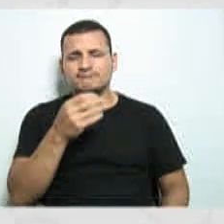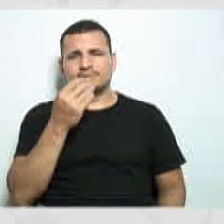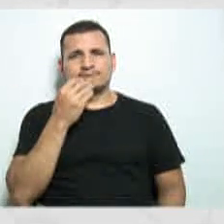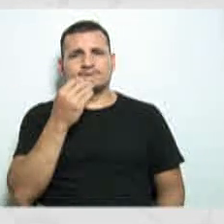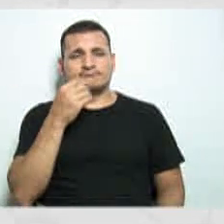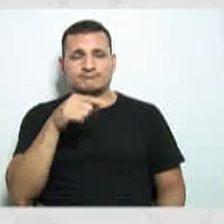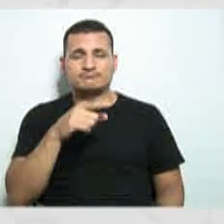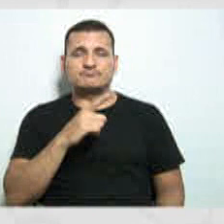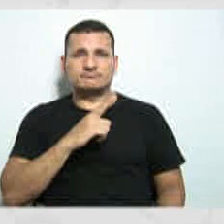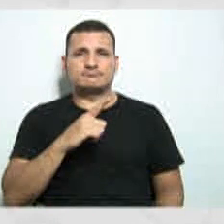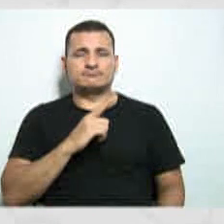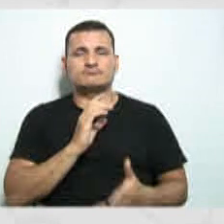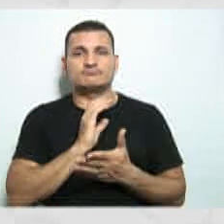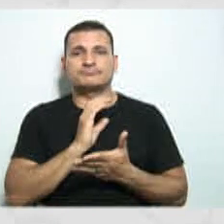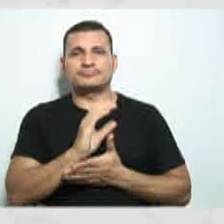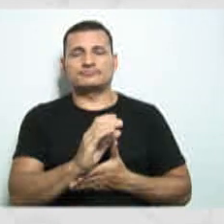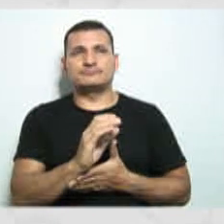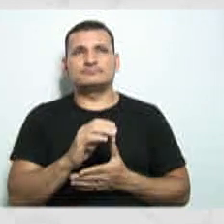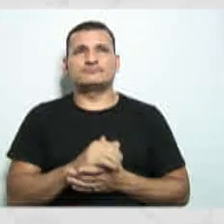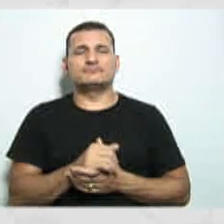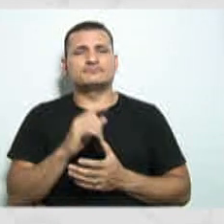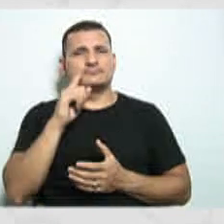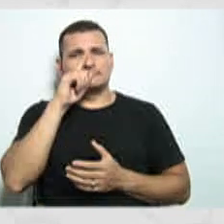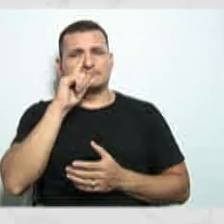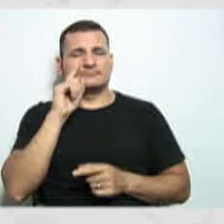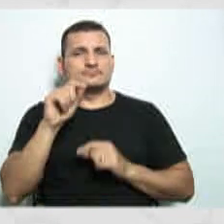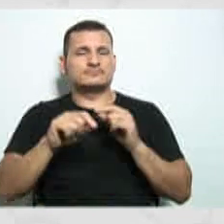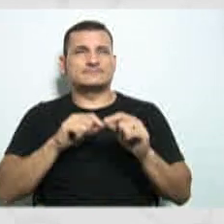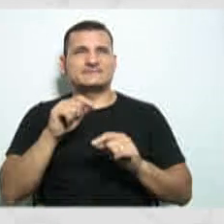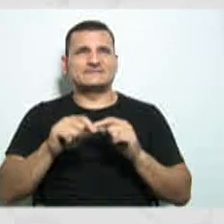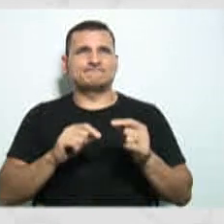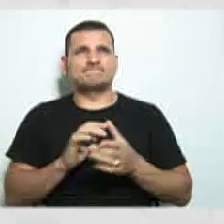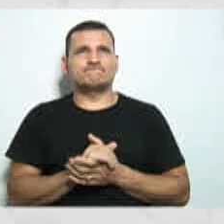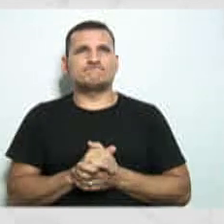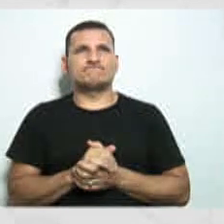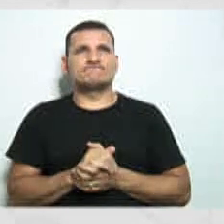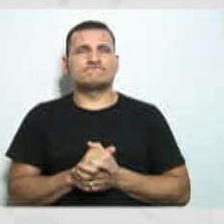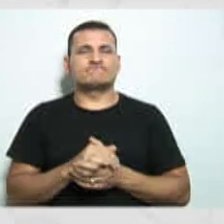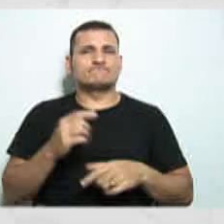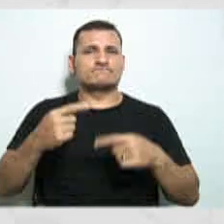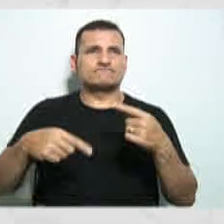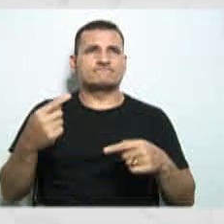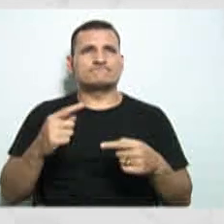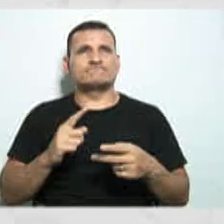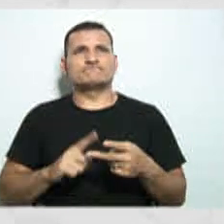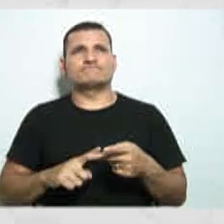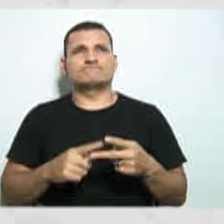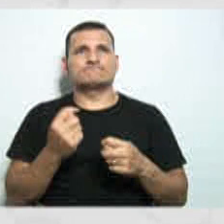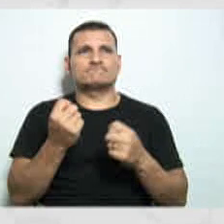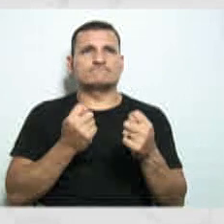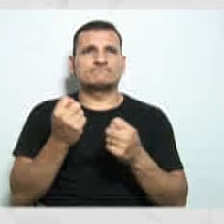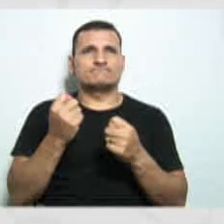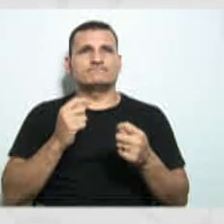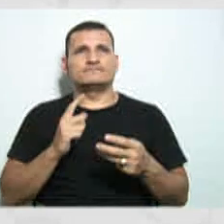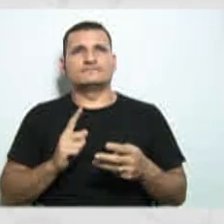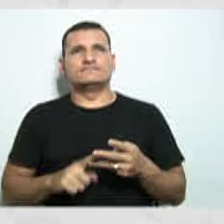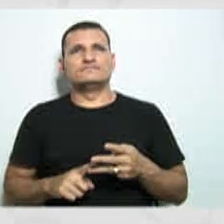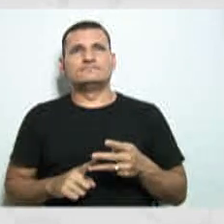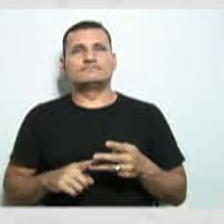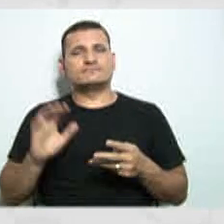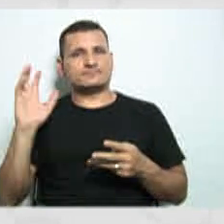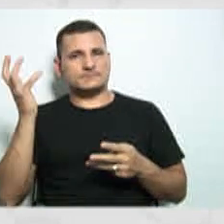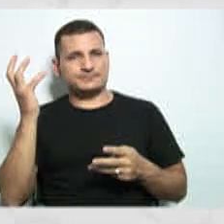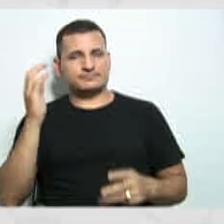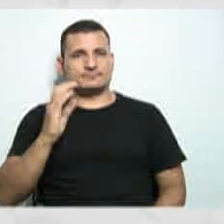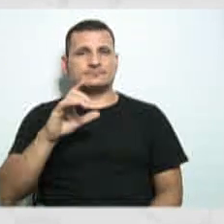oportunidade para te investir. O que seriam as ameaças? Olha só o que eu falei aqui, ó, a política, a economia, né? O